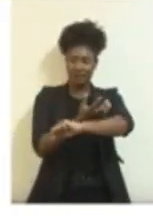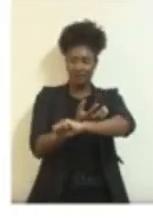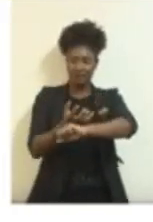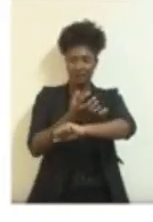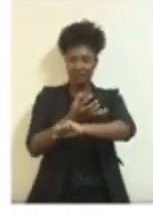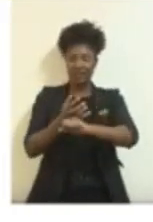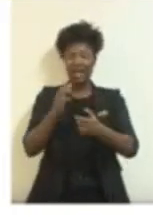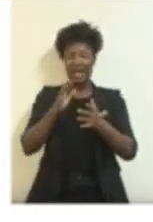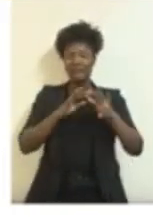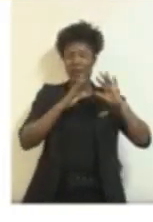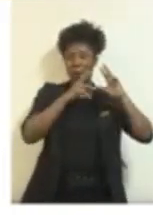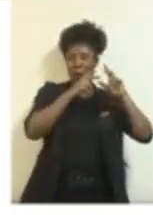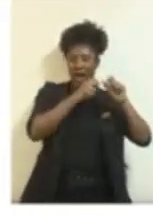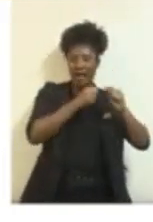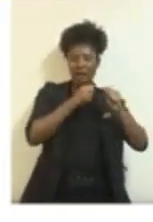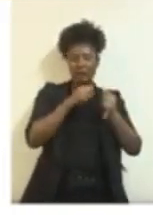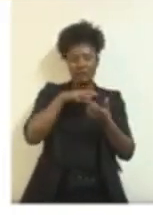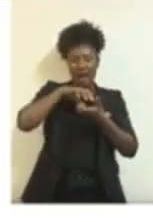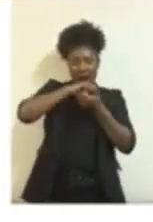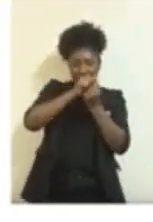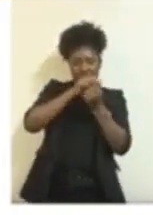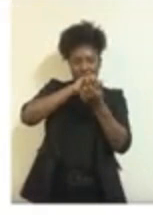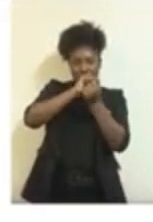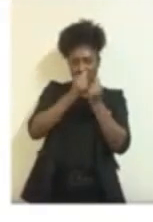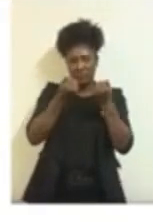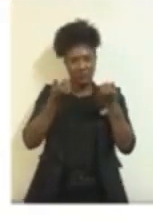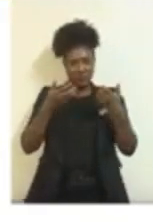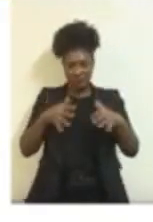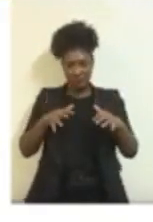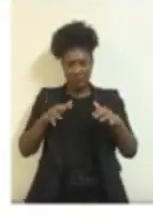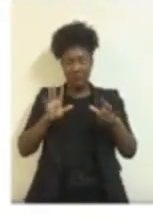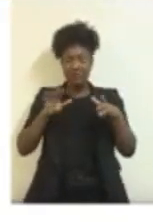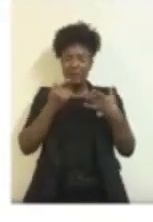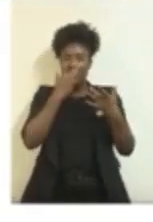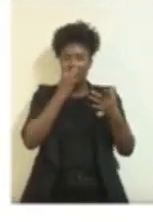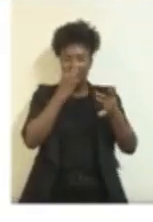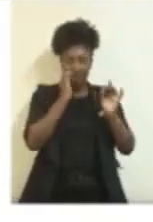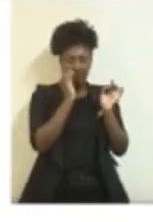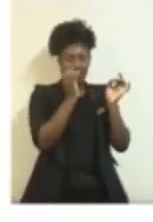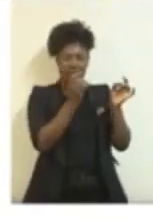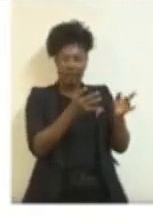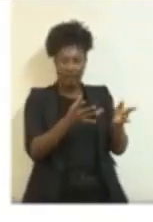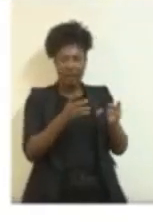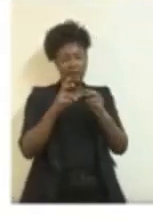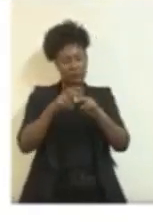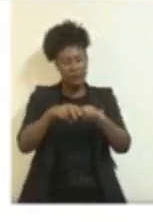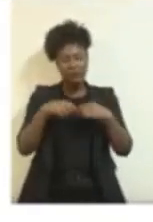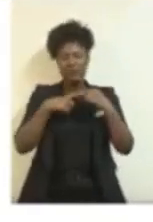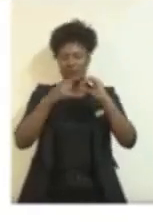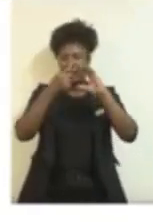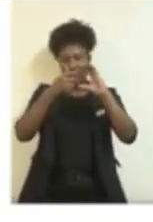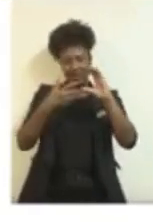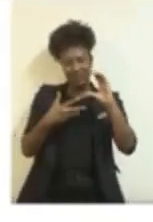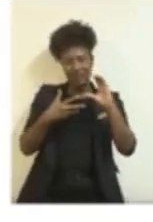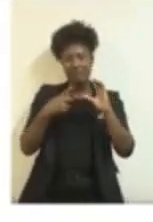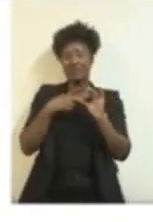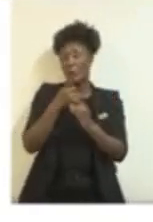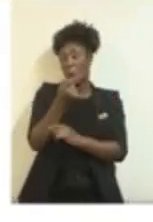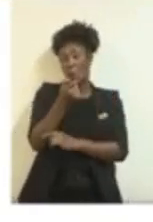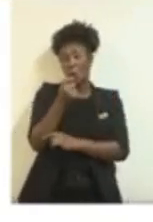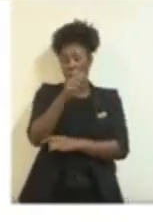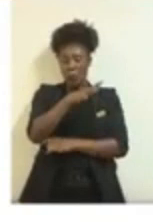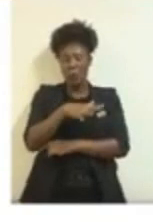não gosta muito de comer, ele deixa ele, aí temos esses campos com essa fisionomia bastante característica. Existem muito poucos fragmentos